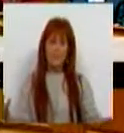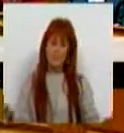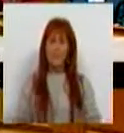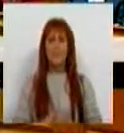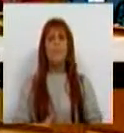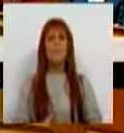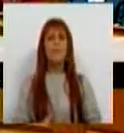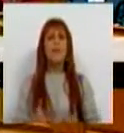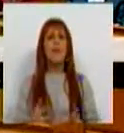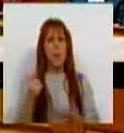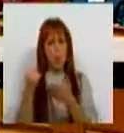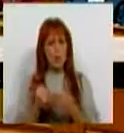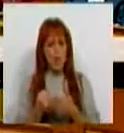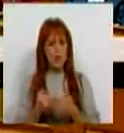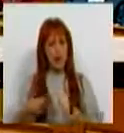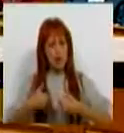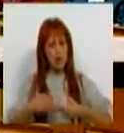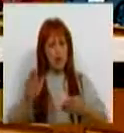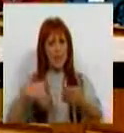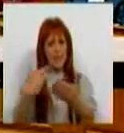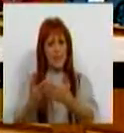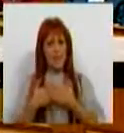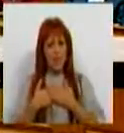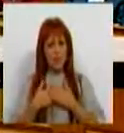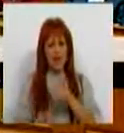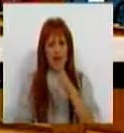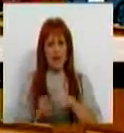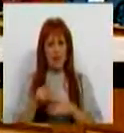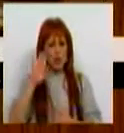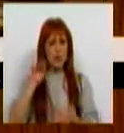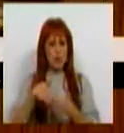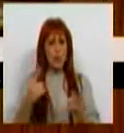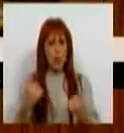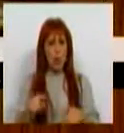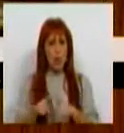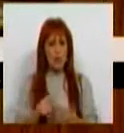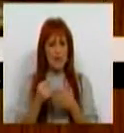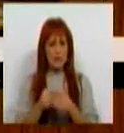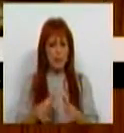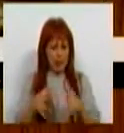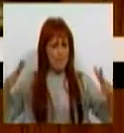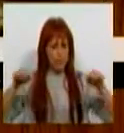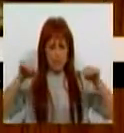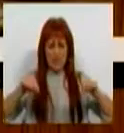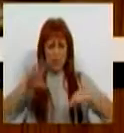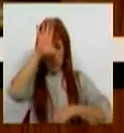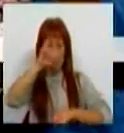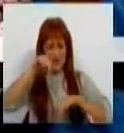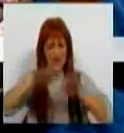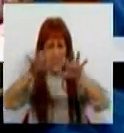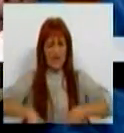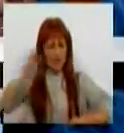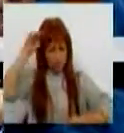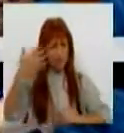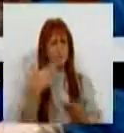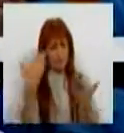Verdes e o apoio e o contributo que deram para a criação de uma solução de suporte maioritário a este Governo na Assembleia